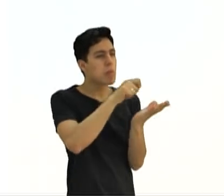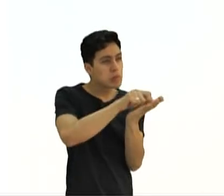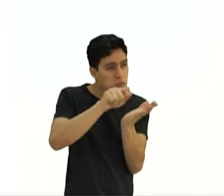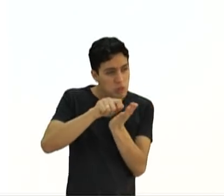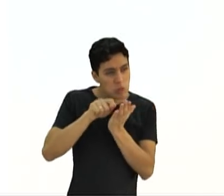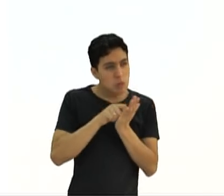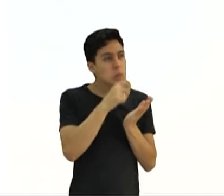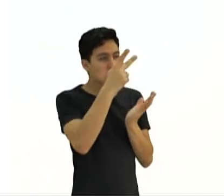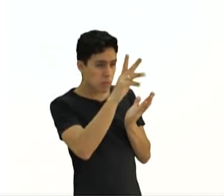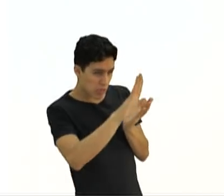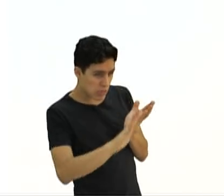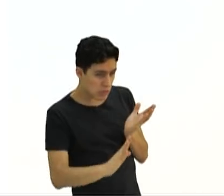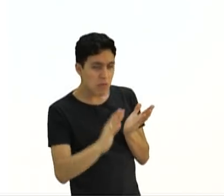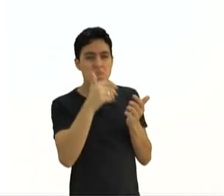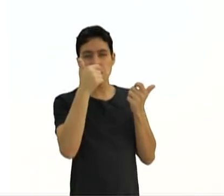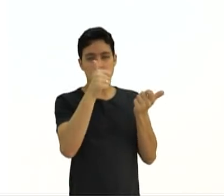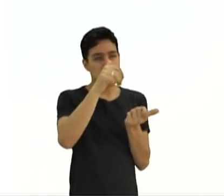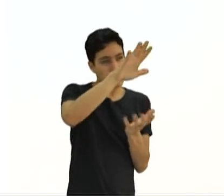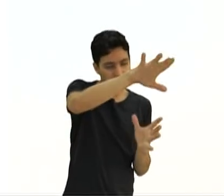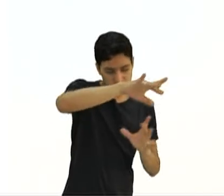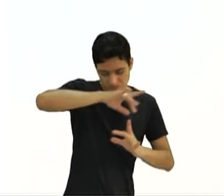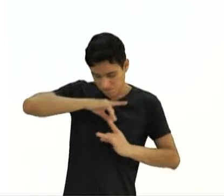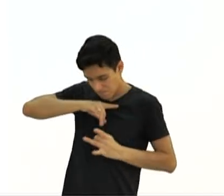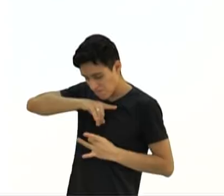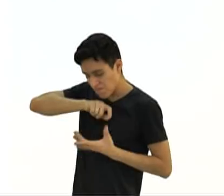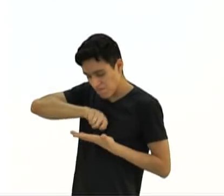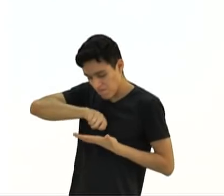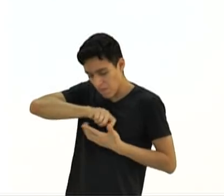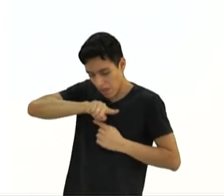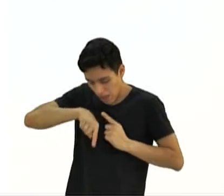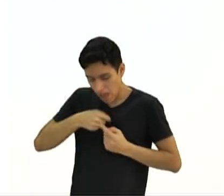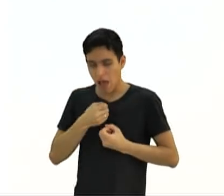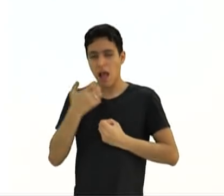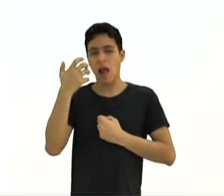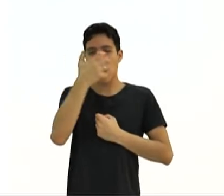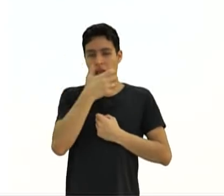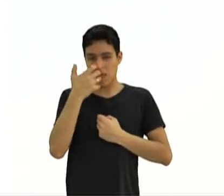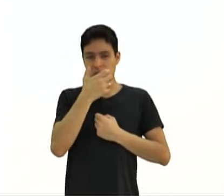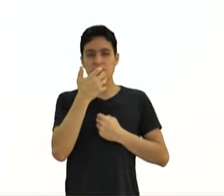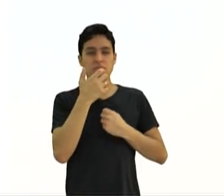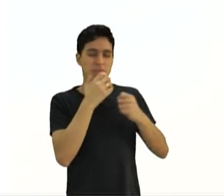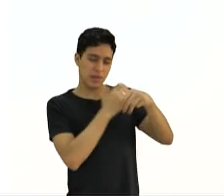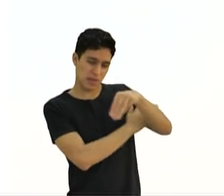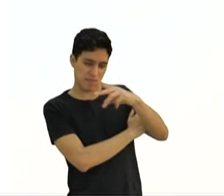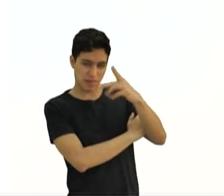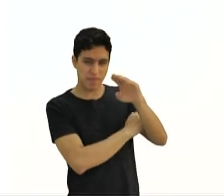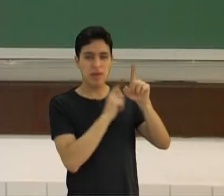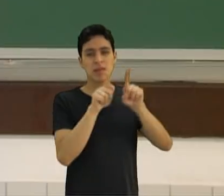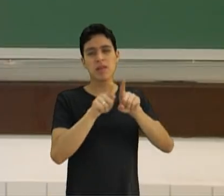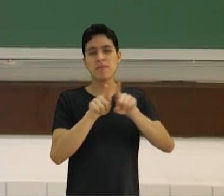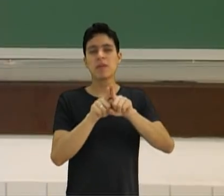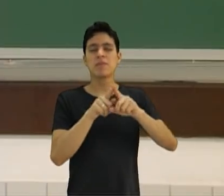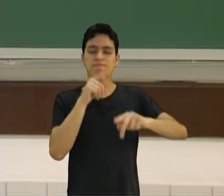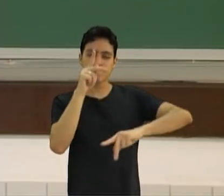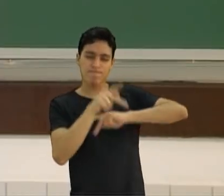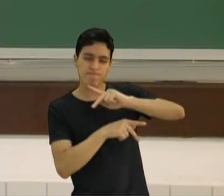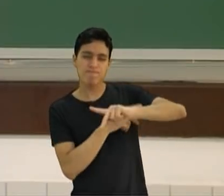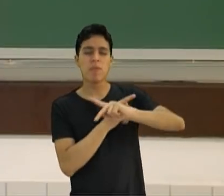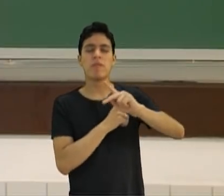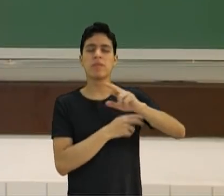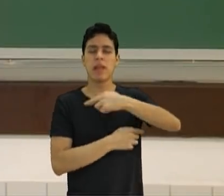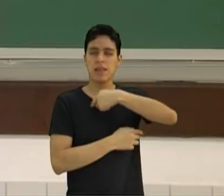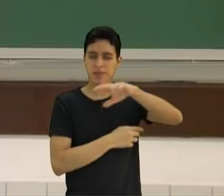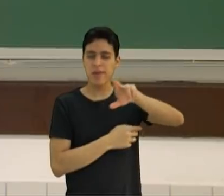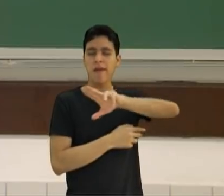na MPB e nos cantos religiosos de tradição afrodescendente. E aí eu fui